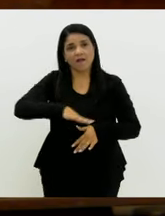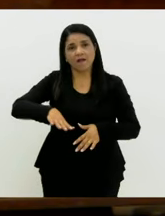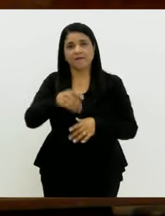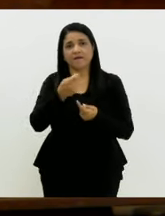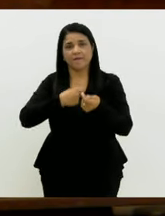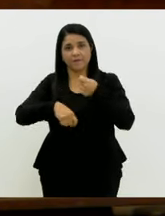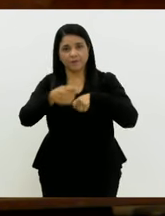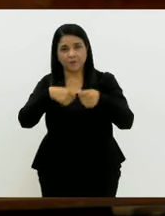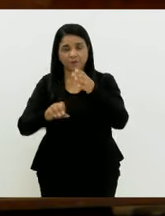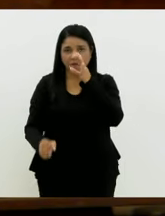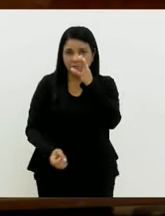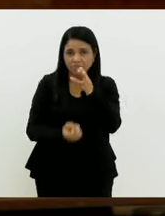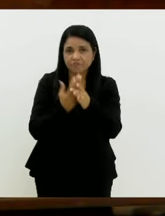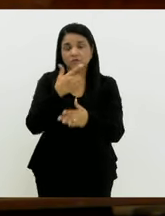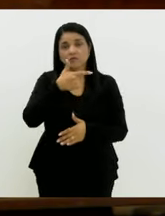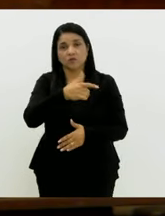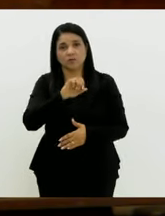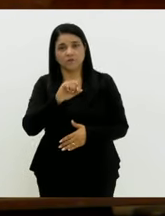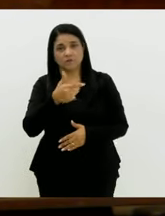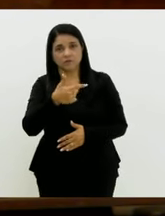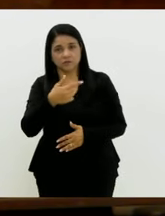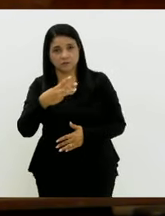em 2023